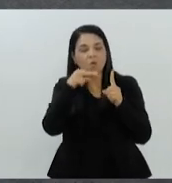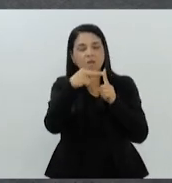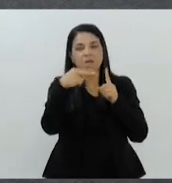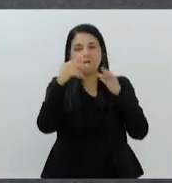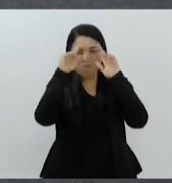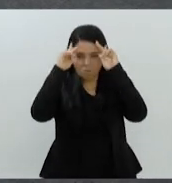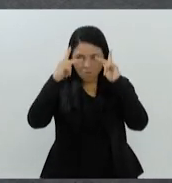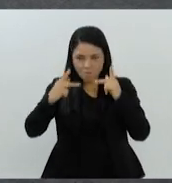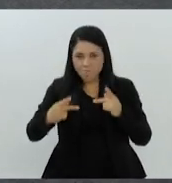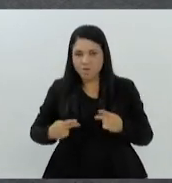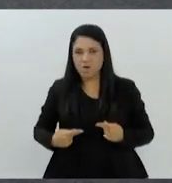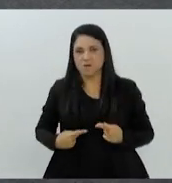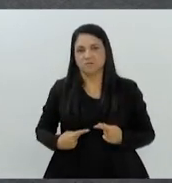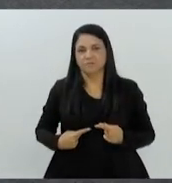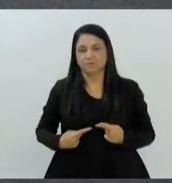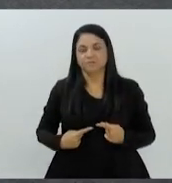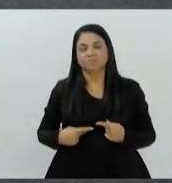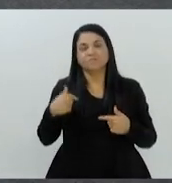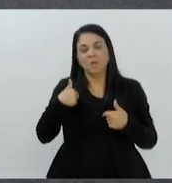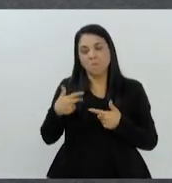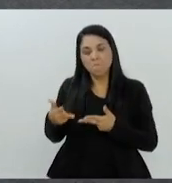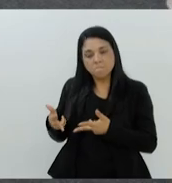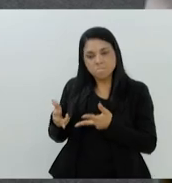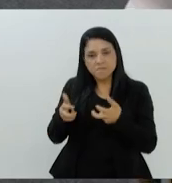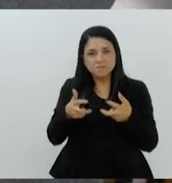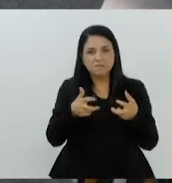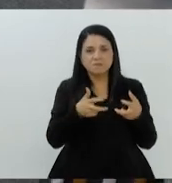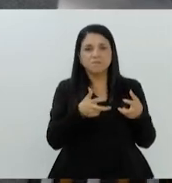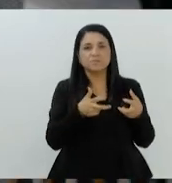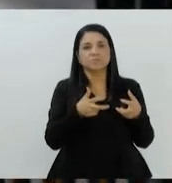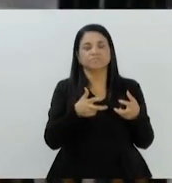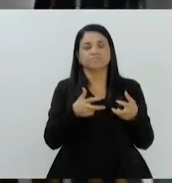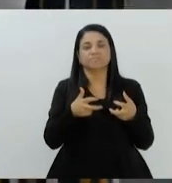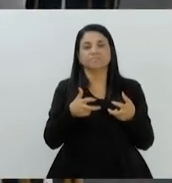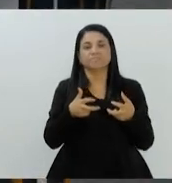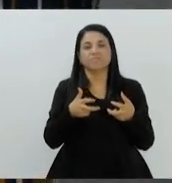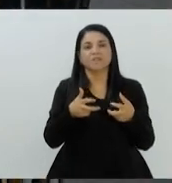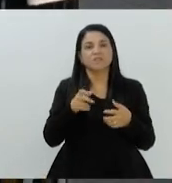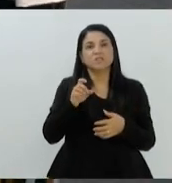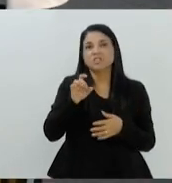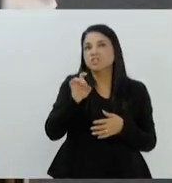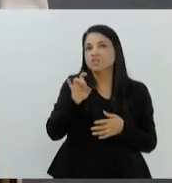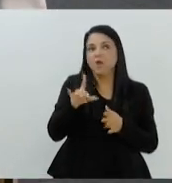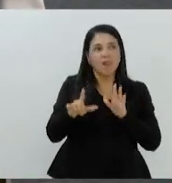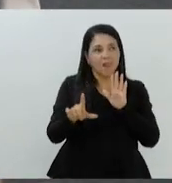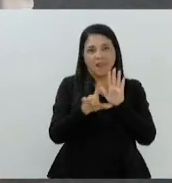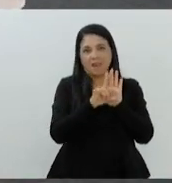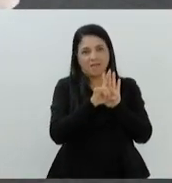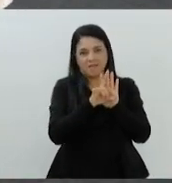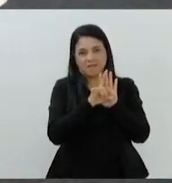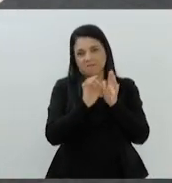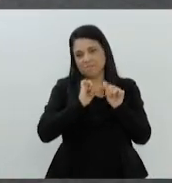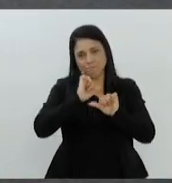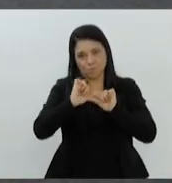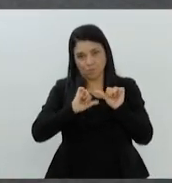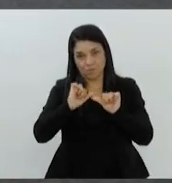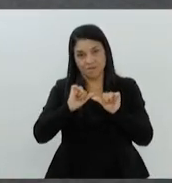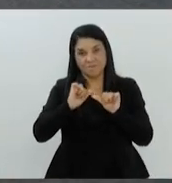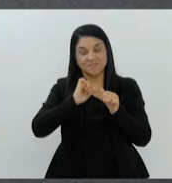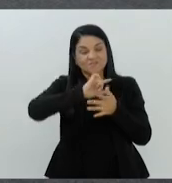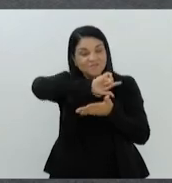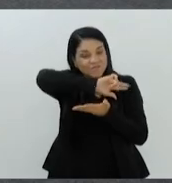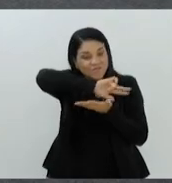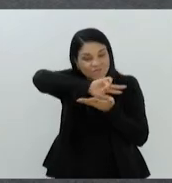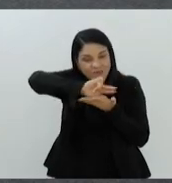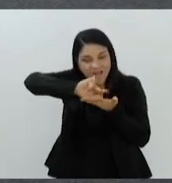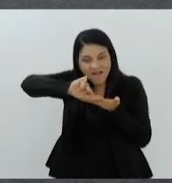Mas então, eu vejo muito bem, deputado Luiz Paulo, que não é uma lei que vai mudar isso, mas várias